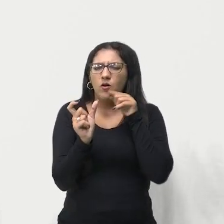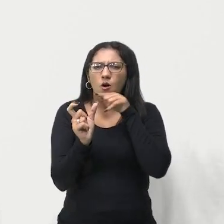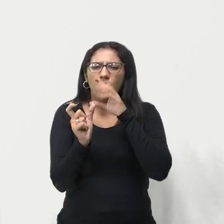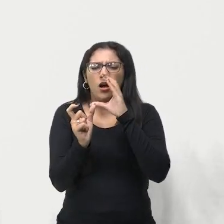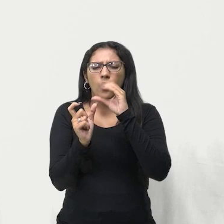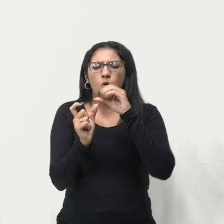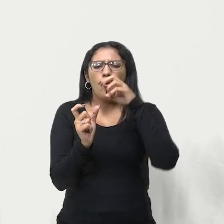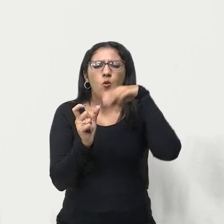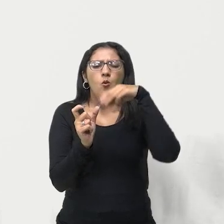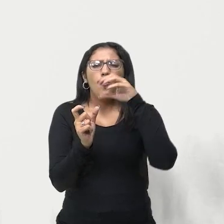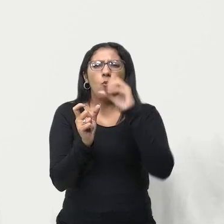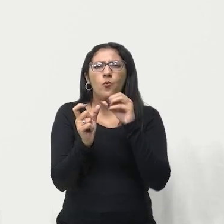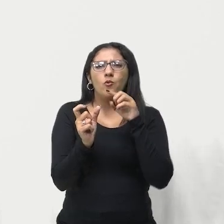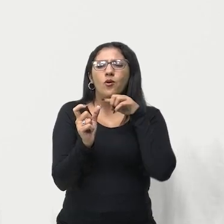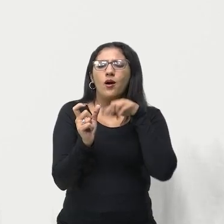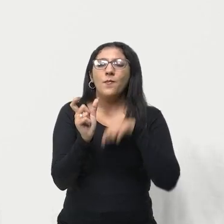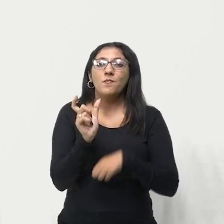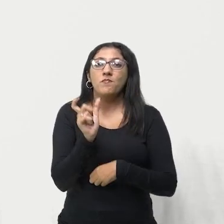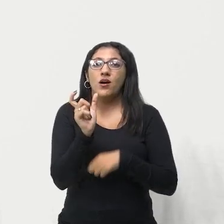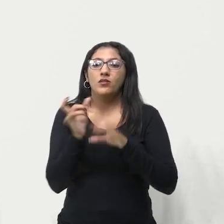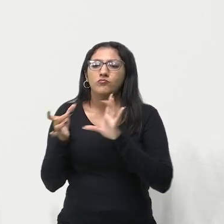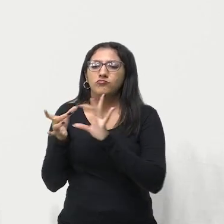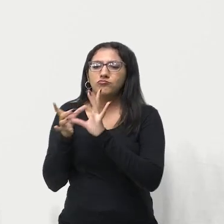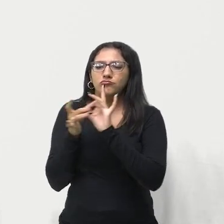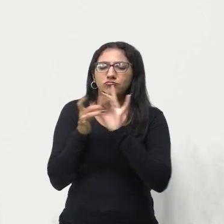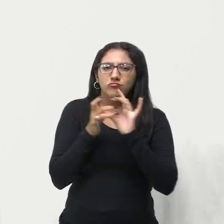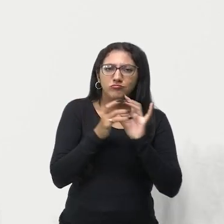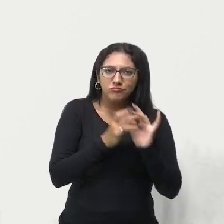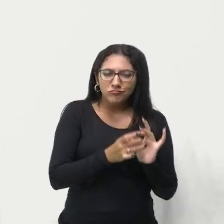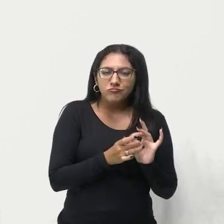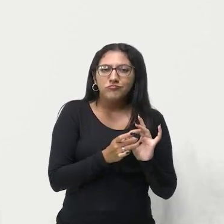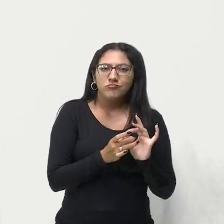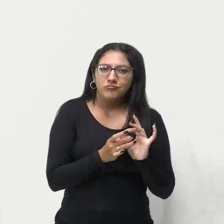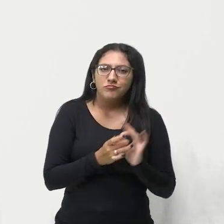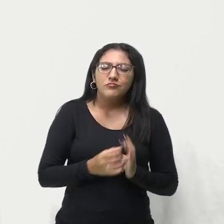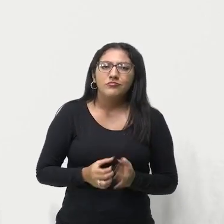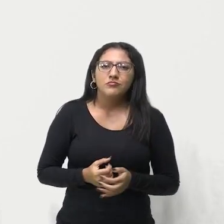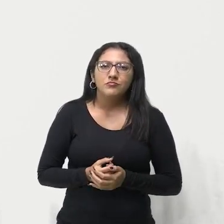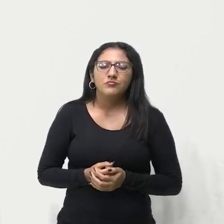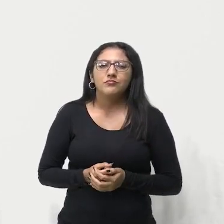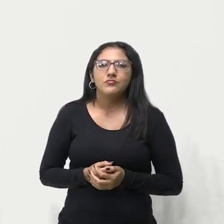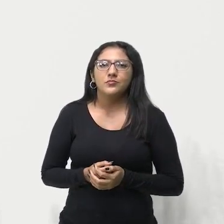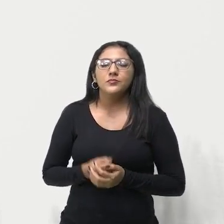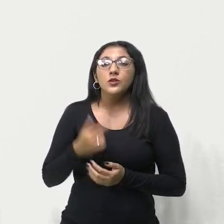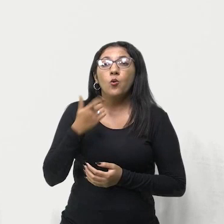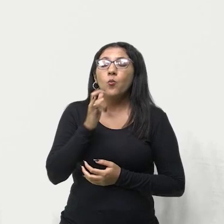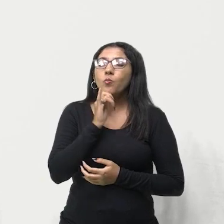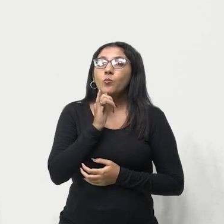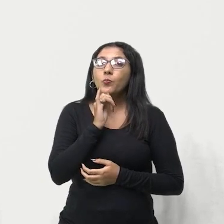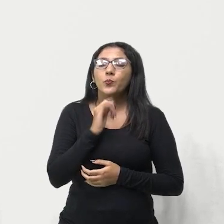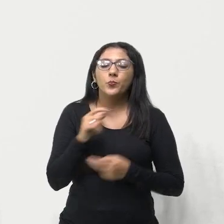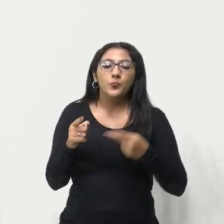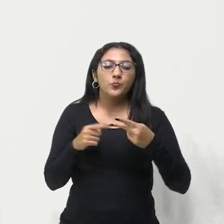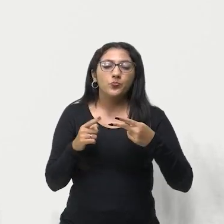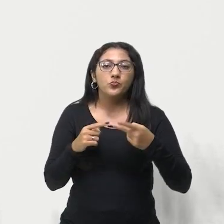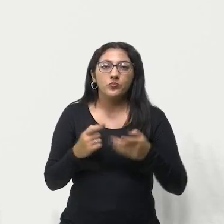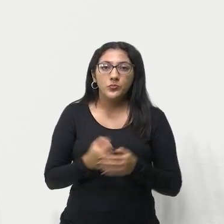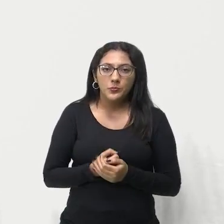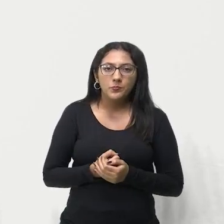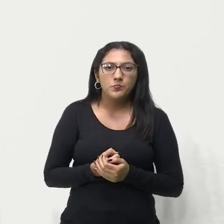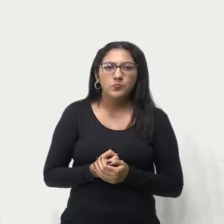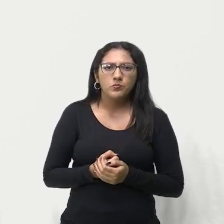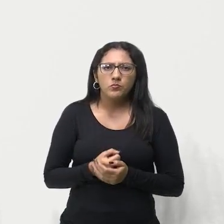que a comparação fique clara. É o que a gente chama de palavra de comparação, conectivo de comparação. Outro exemplo. Para